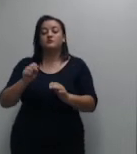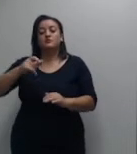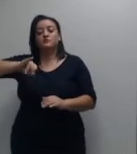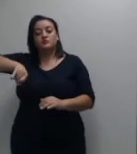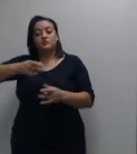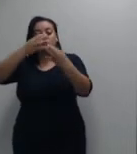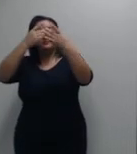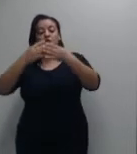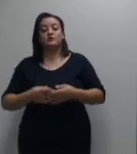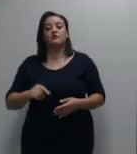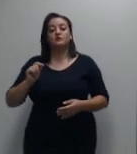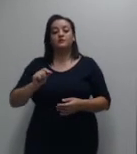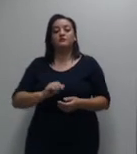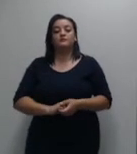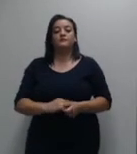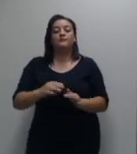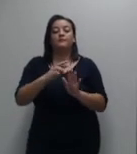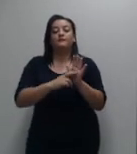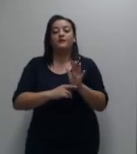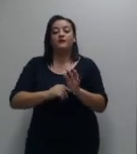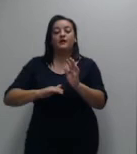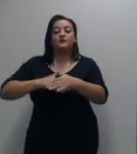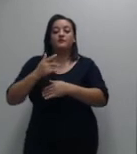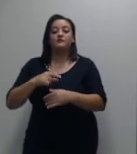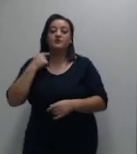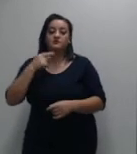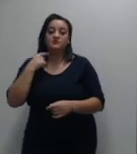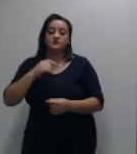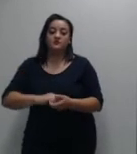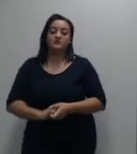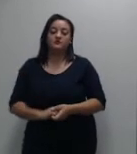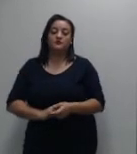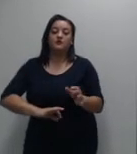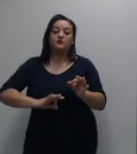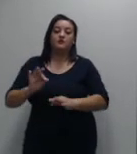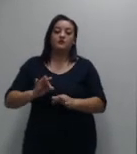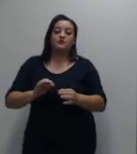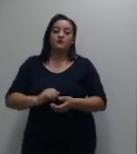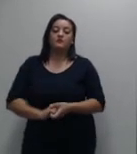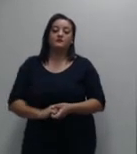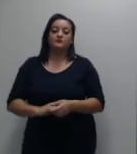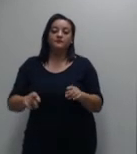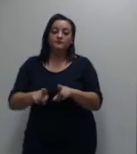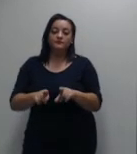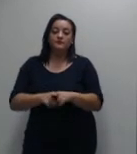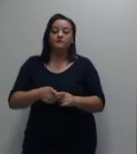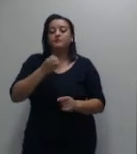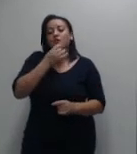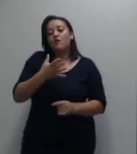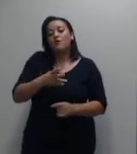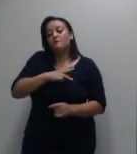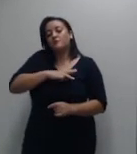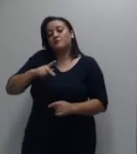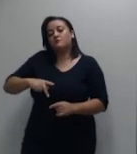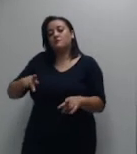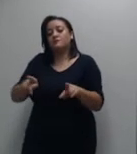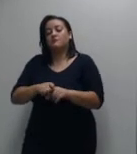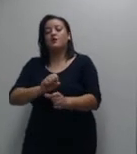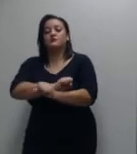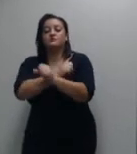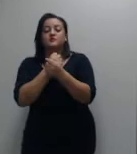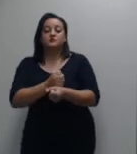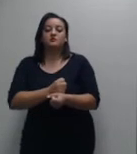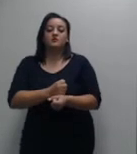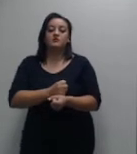as partes por meio de advogado devidamente constituído bem como o Ministério Público de pessoas pouco